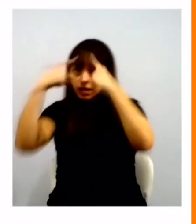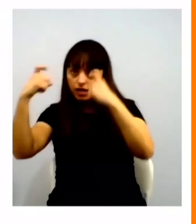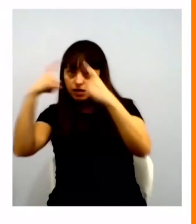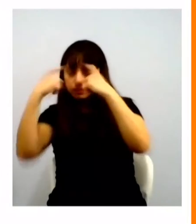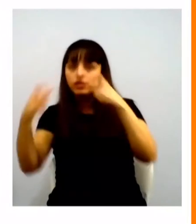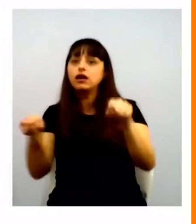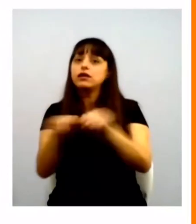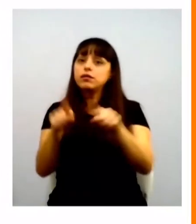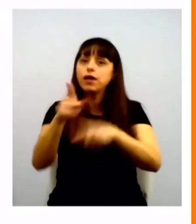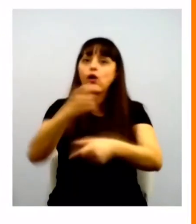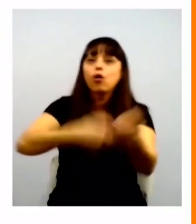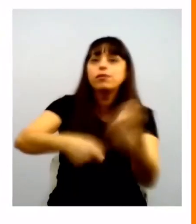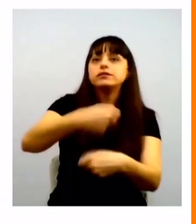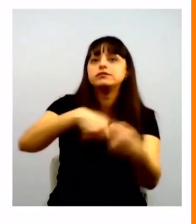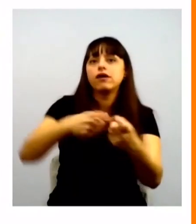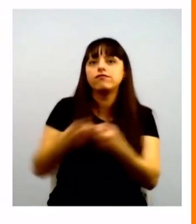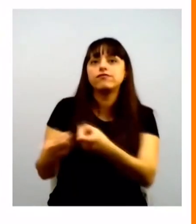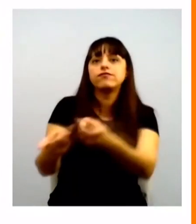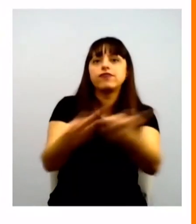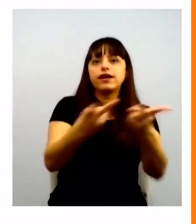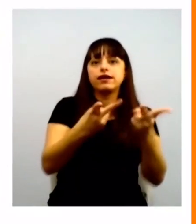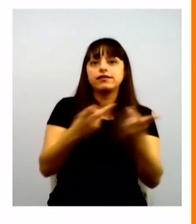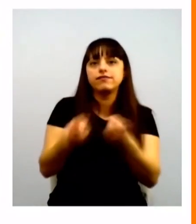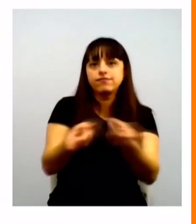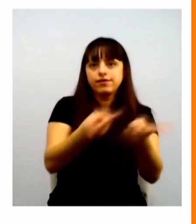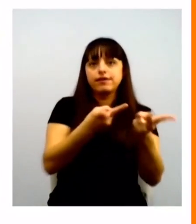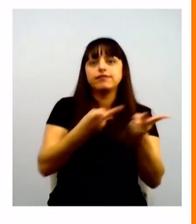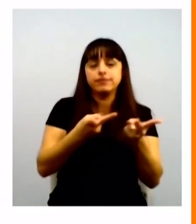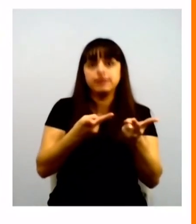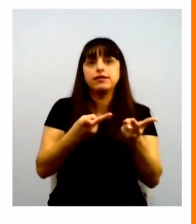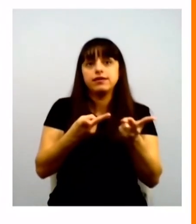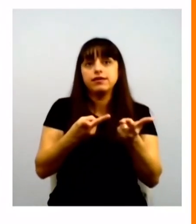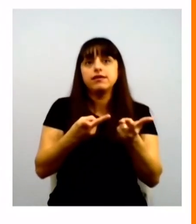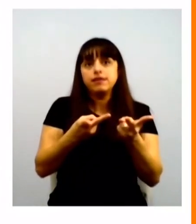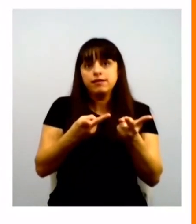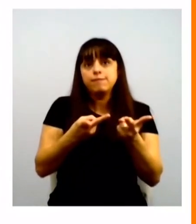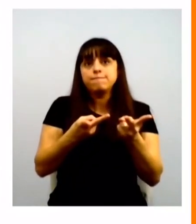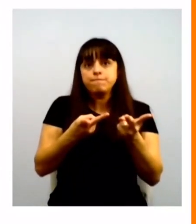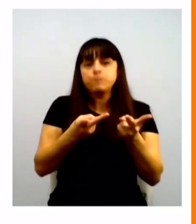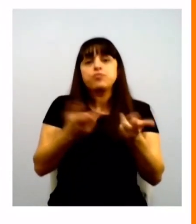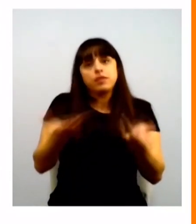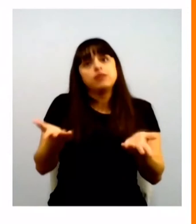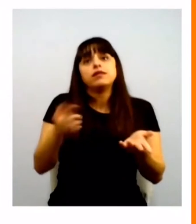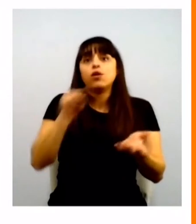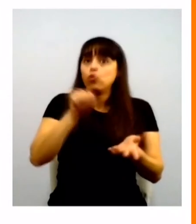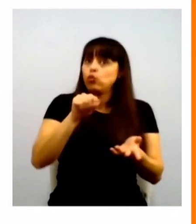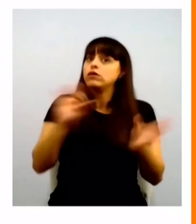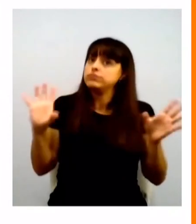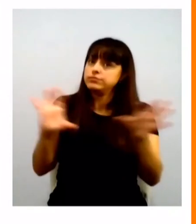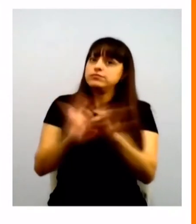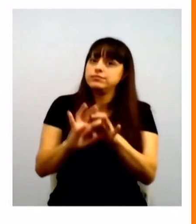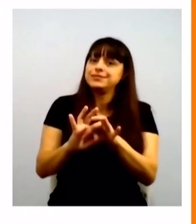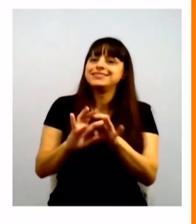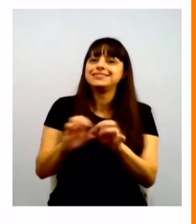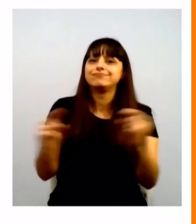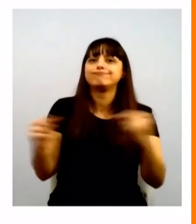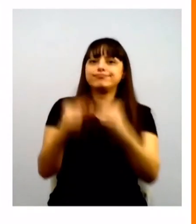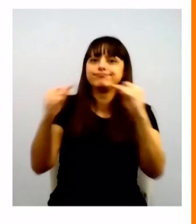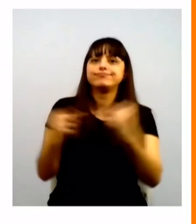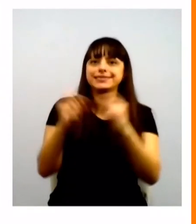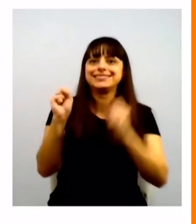de mercado que, quando consegue ter mercado, sim que... Então, nesse sentido, sim que incide diretamente. Eu recuerdo, para terminar,